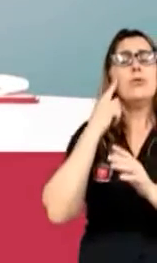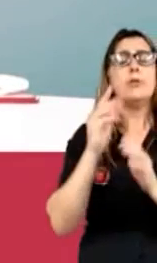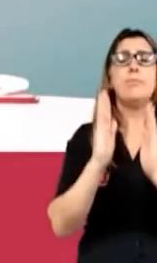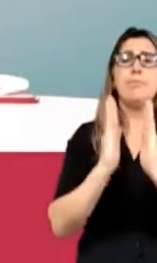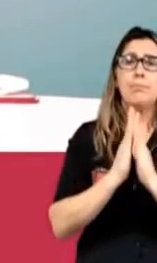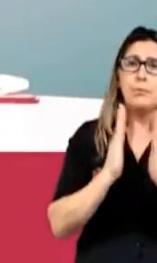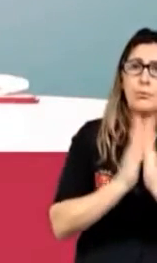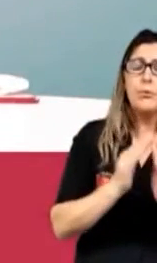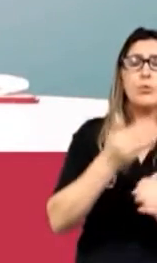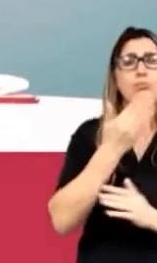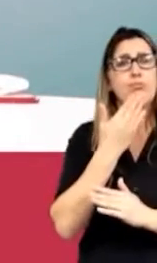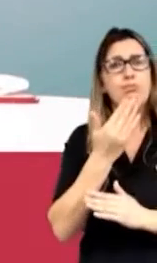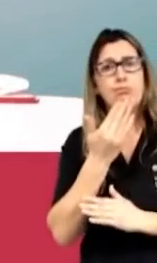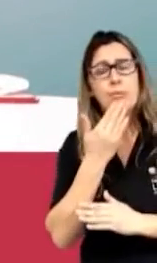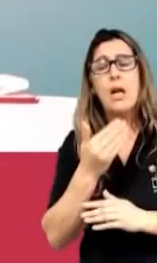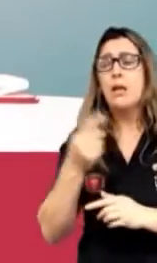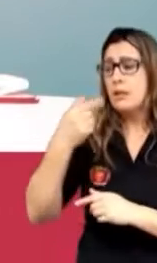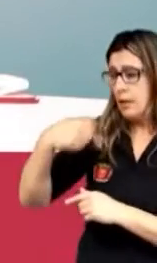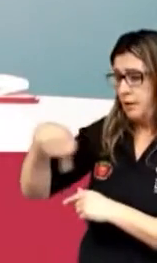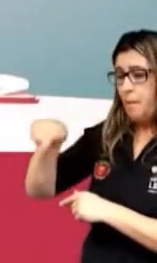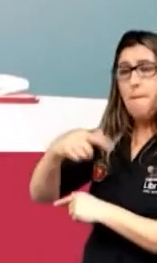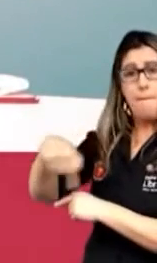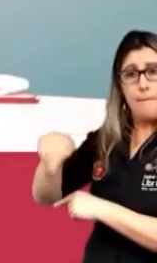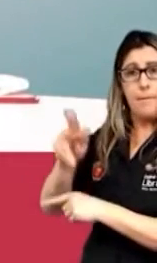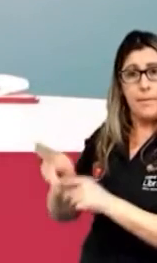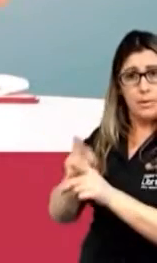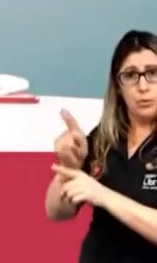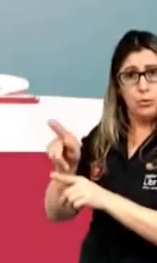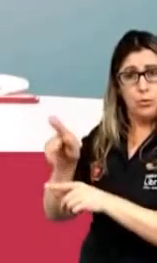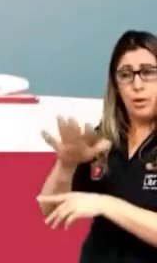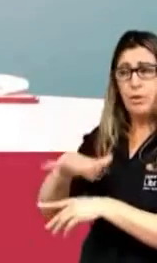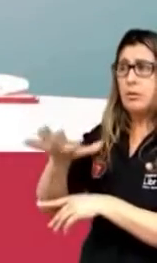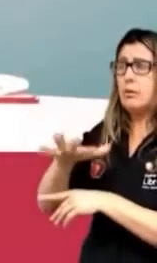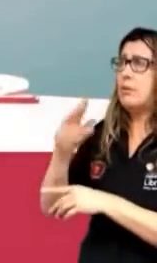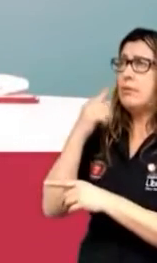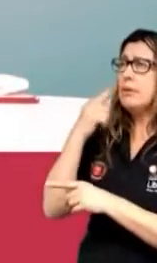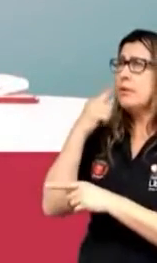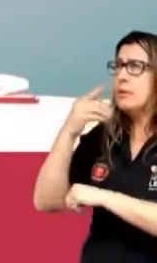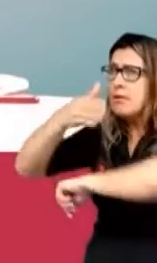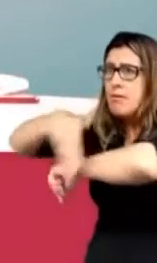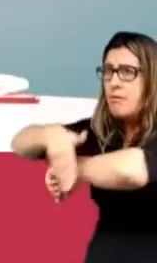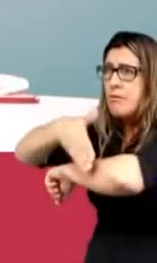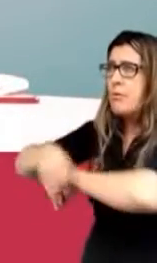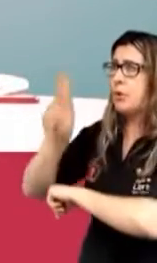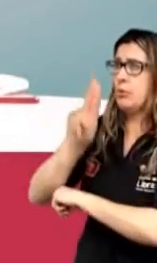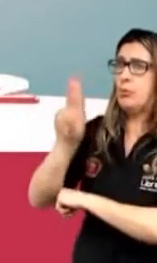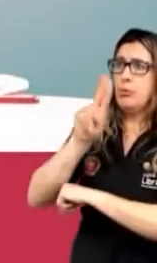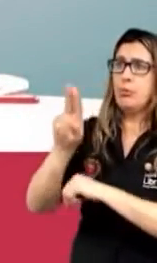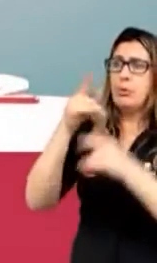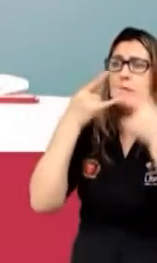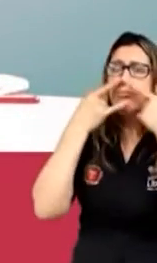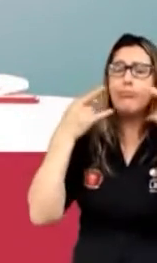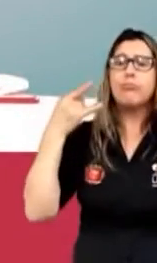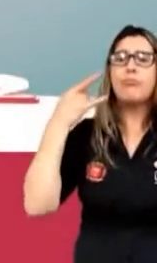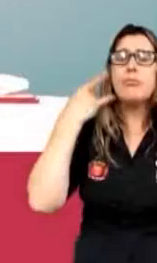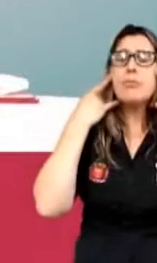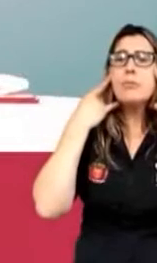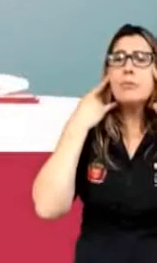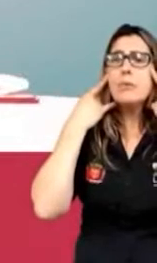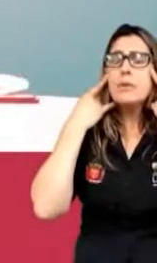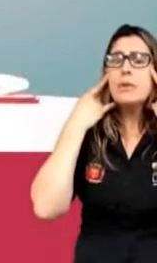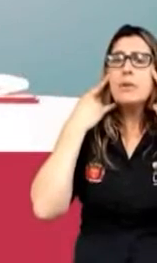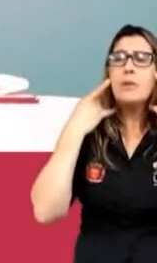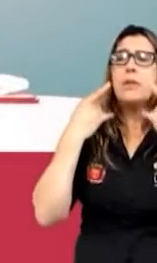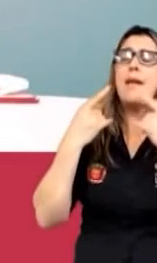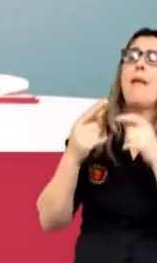aqui para as pessoas que adquiriram. A gente vê, às vezes, na rua, as pessoas usando máscara com filtro. Essa